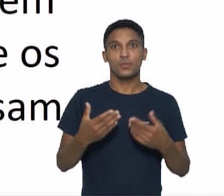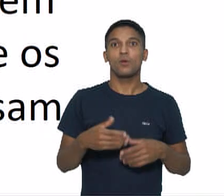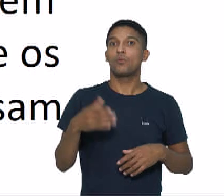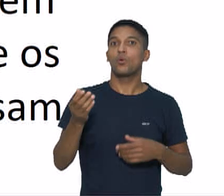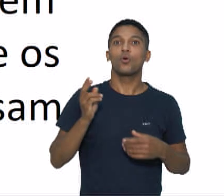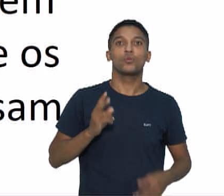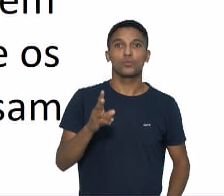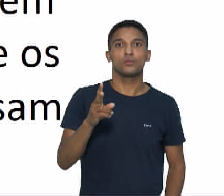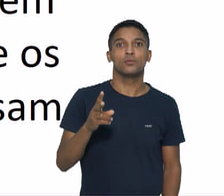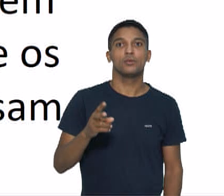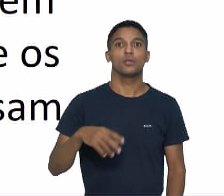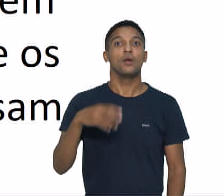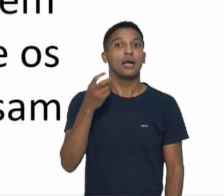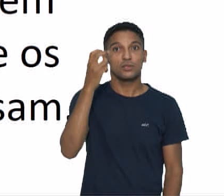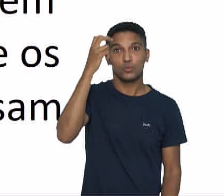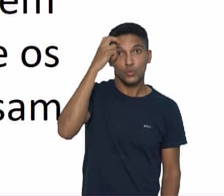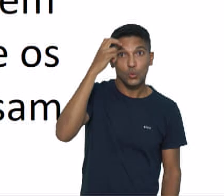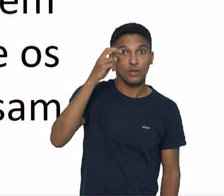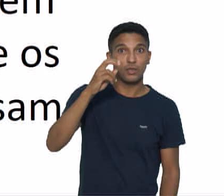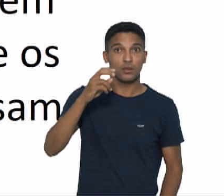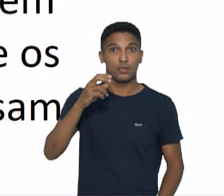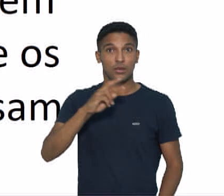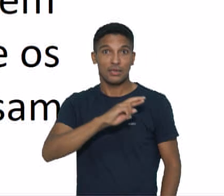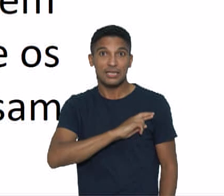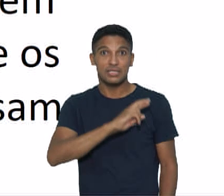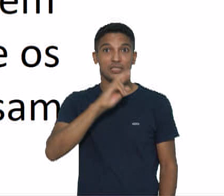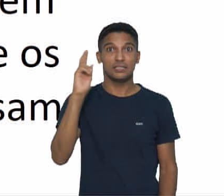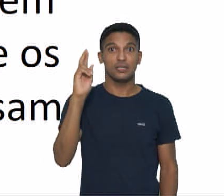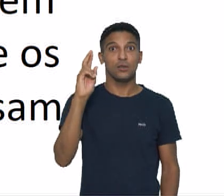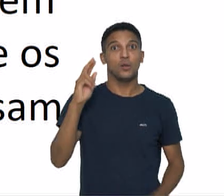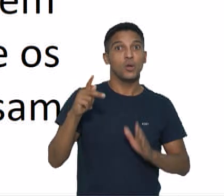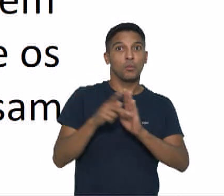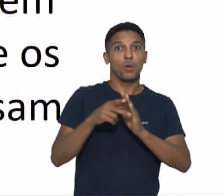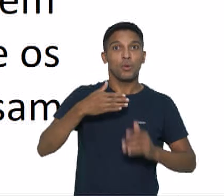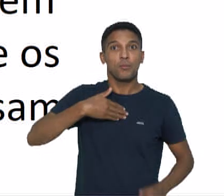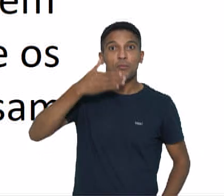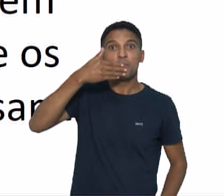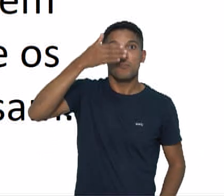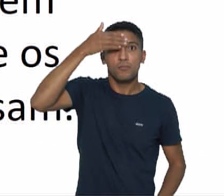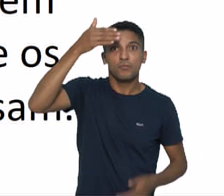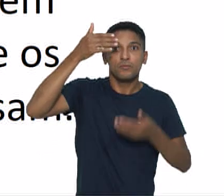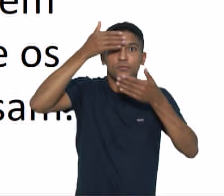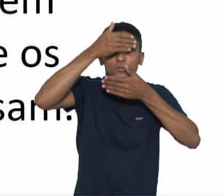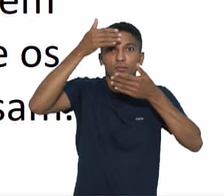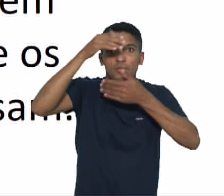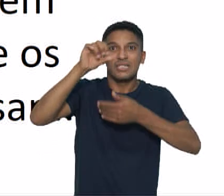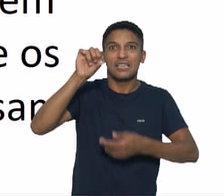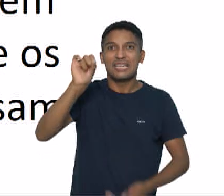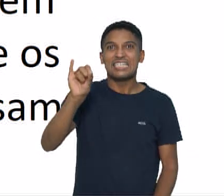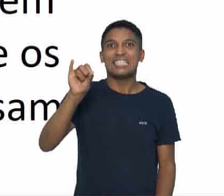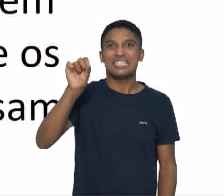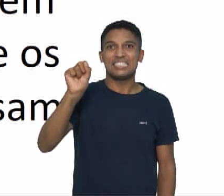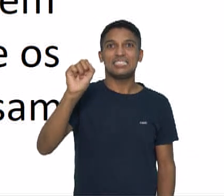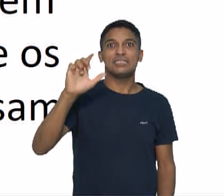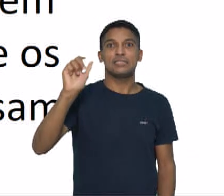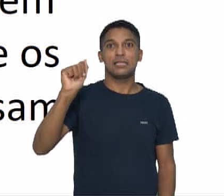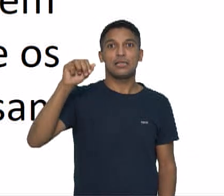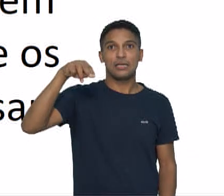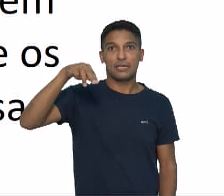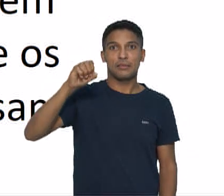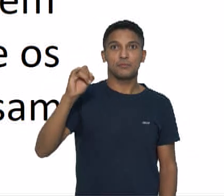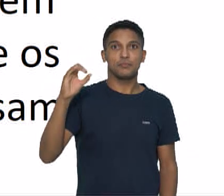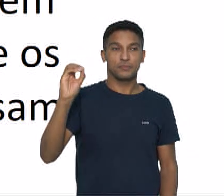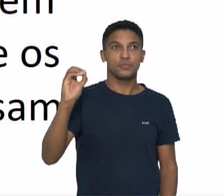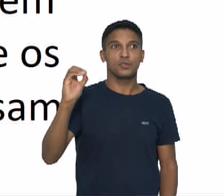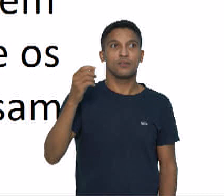desenhos. As culturas religiosas ligadas aos ideais islâmicos constroem desenhos geométricos simétricos.